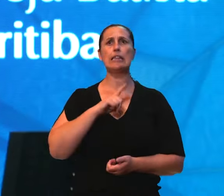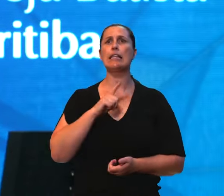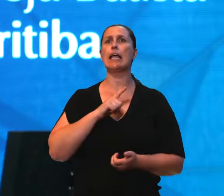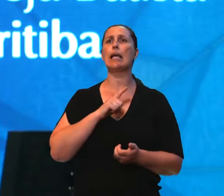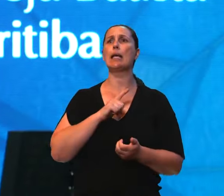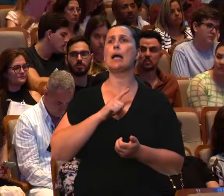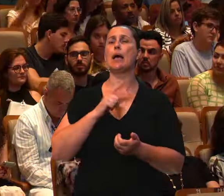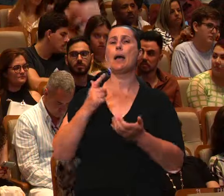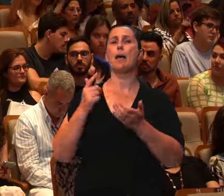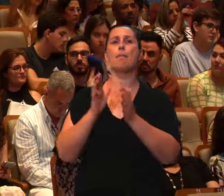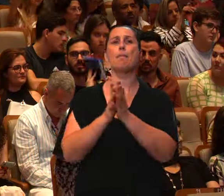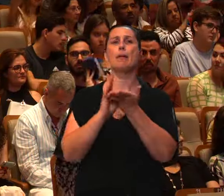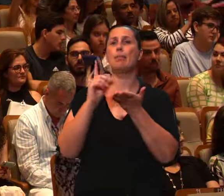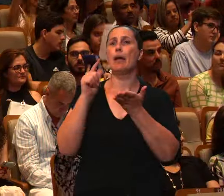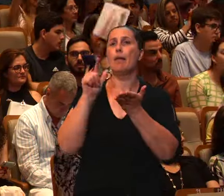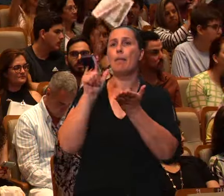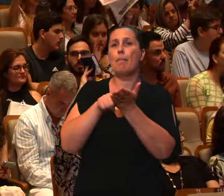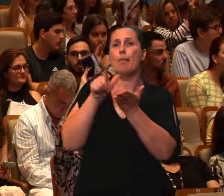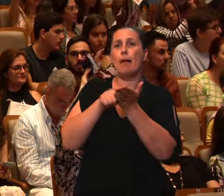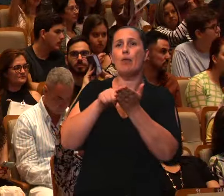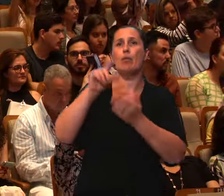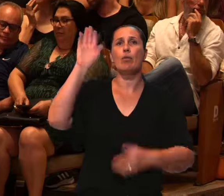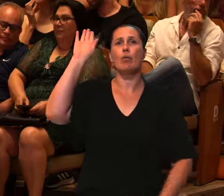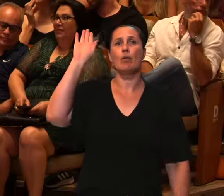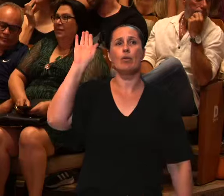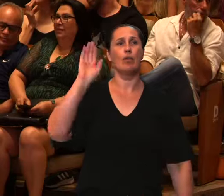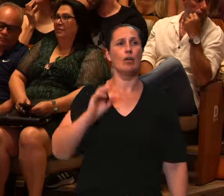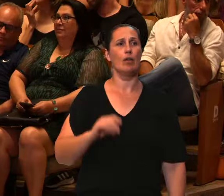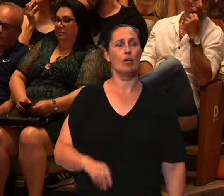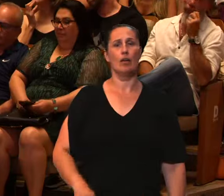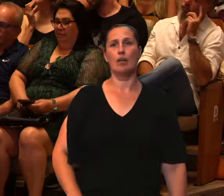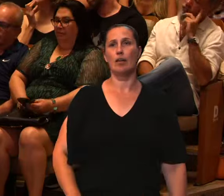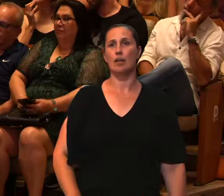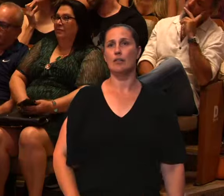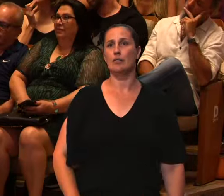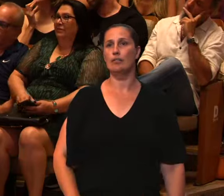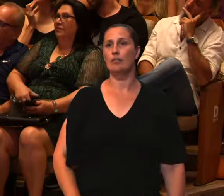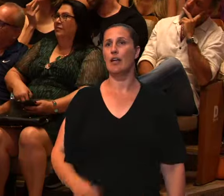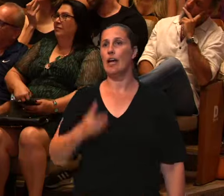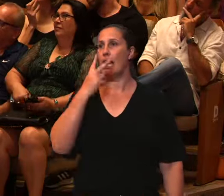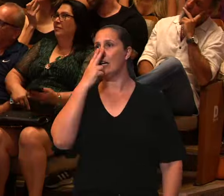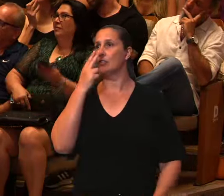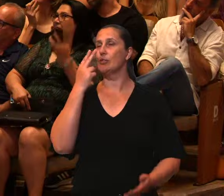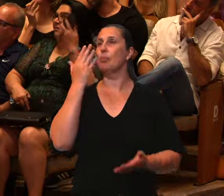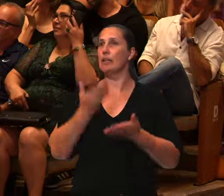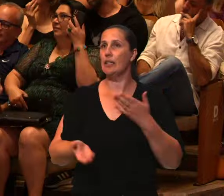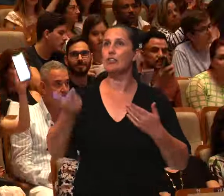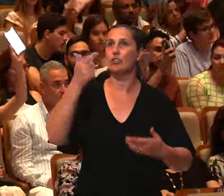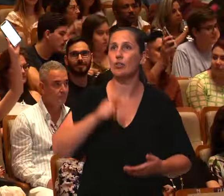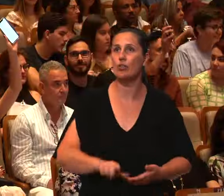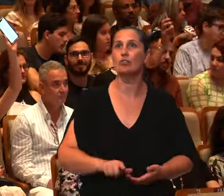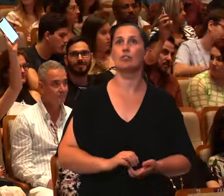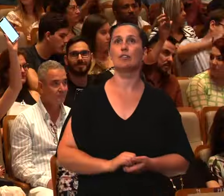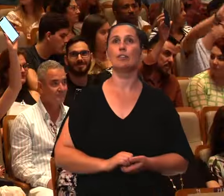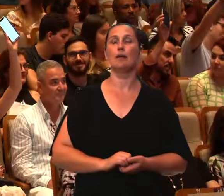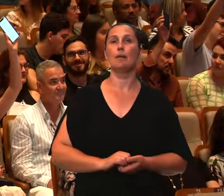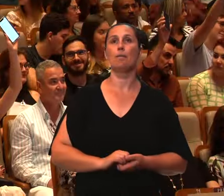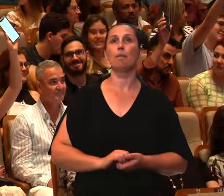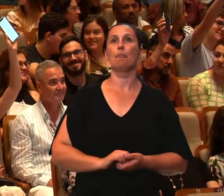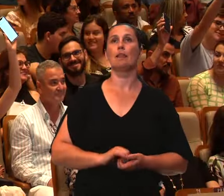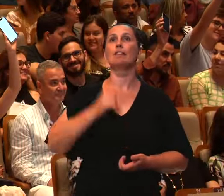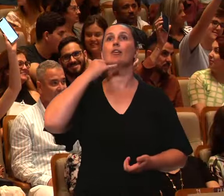eu ver acho que nós vamos perder de novo Bíblia eletrônica para Riba deixa eu